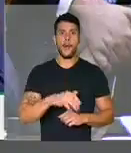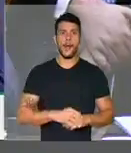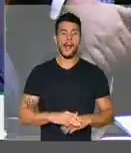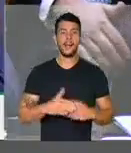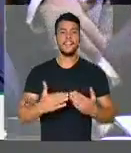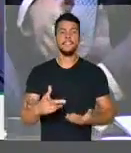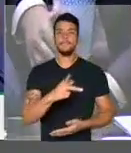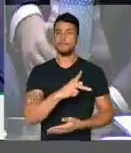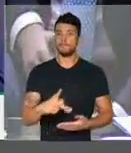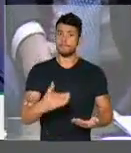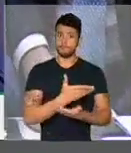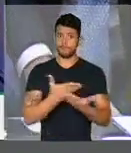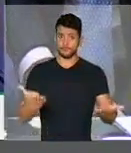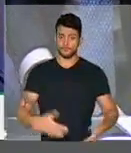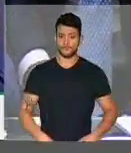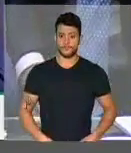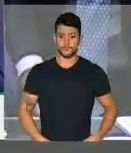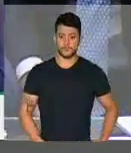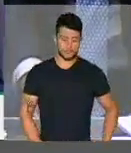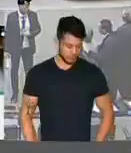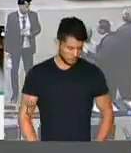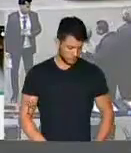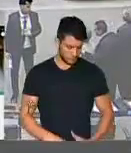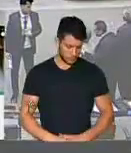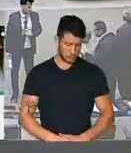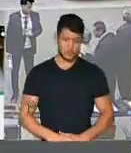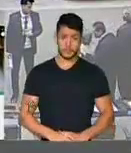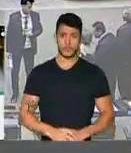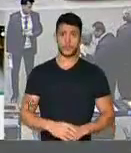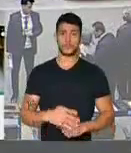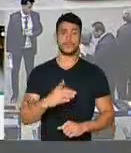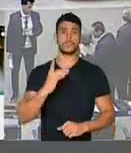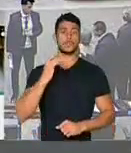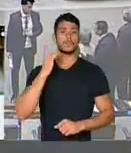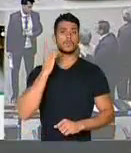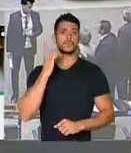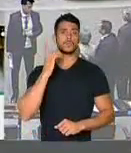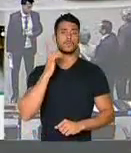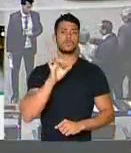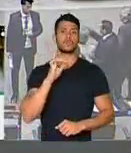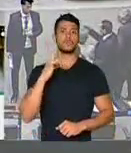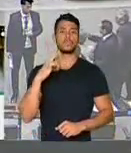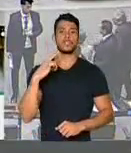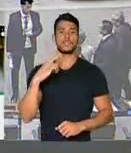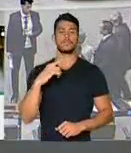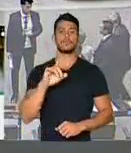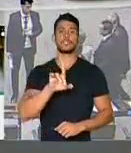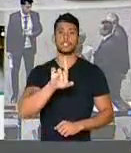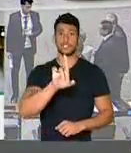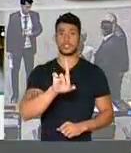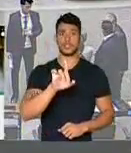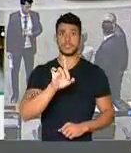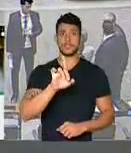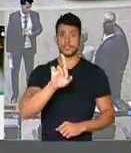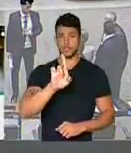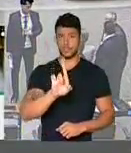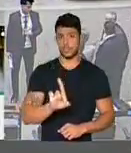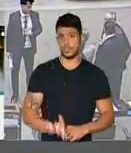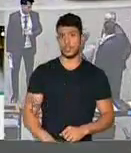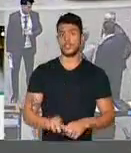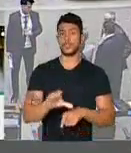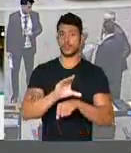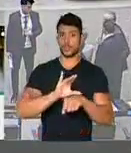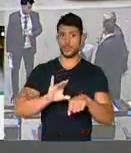deputados, senhoras deputadas, a doutrina do direito constitucional diz que o